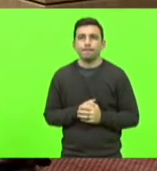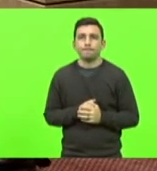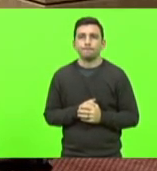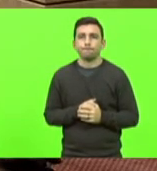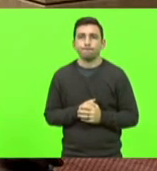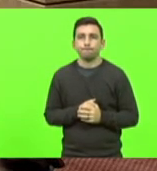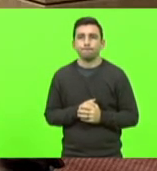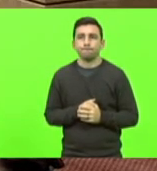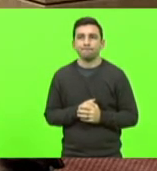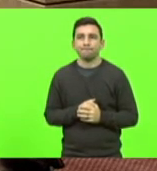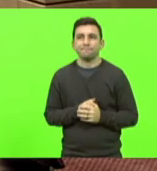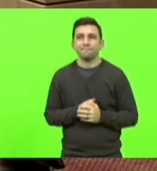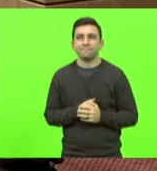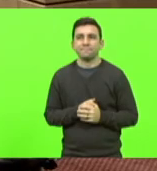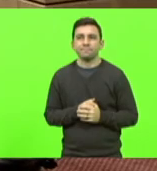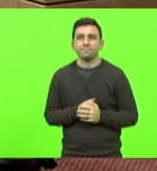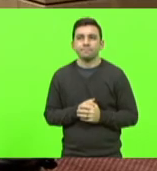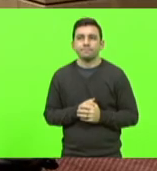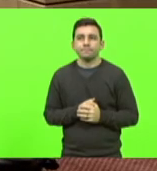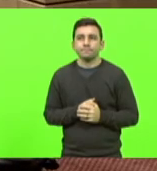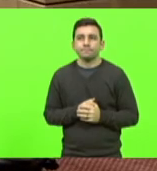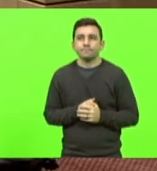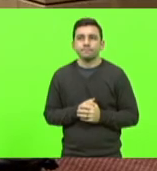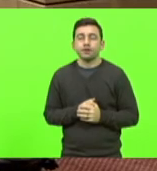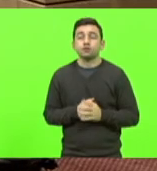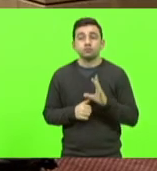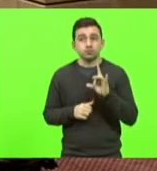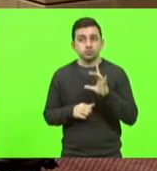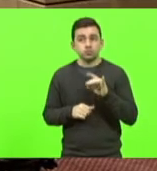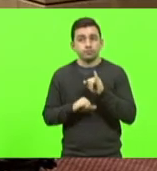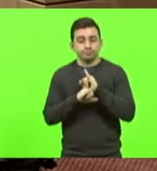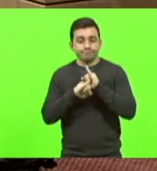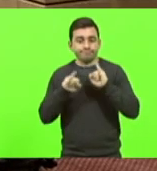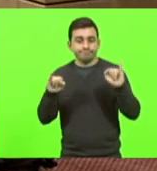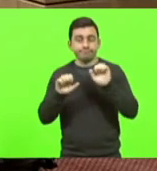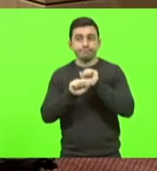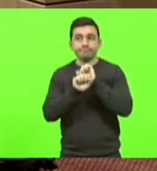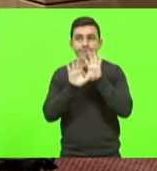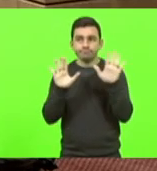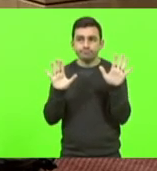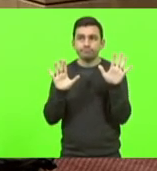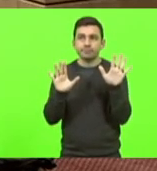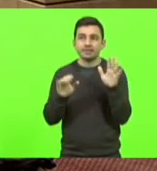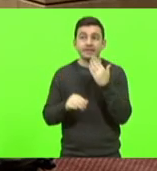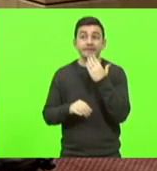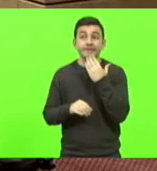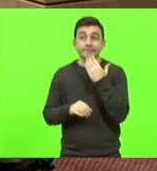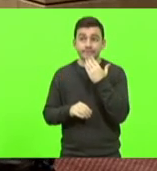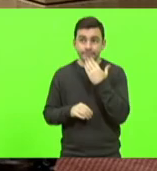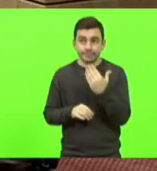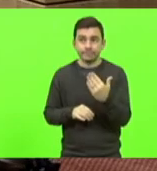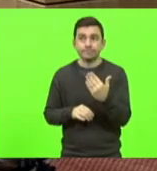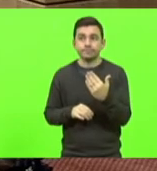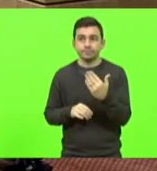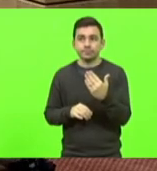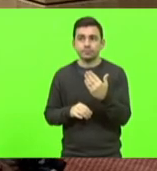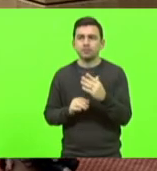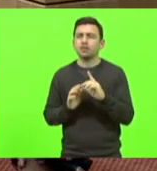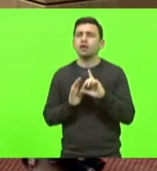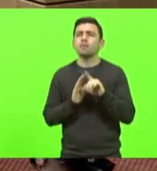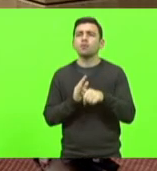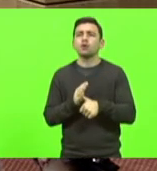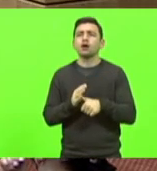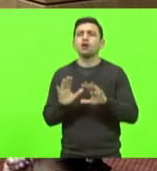o presidente só para esclarecimento os requerimentos que virão pela frente se dá um